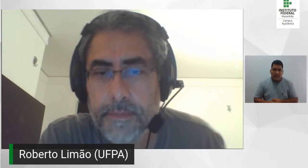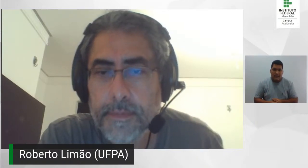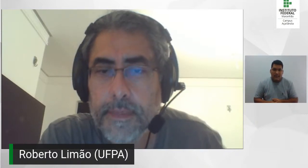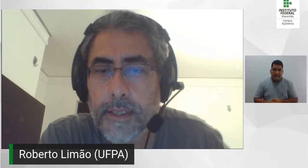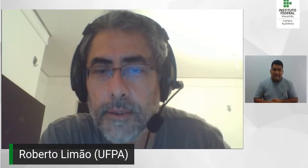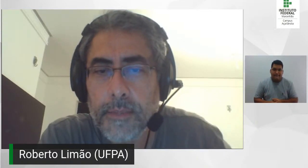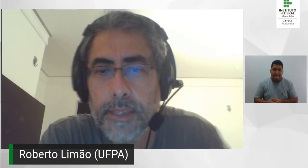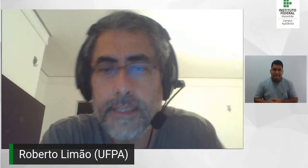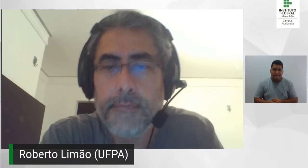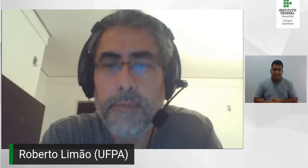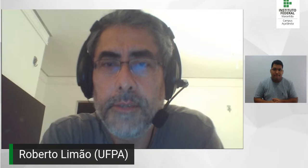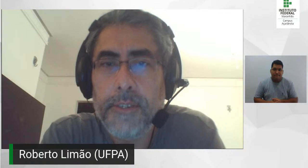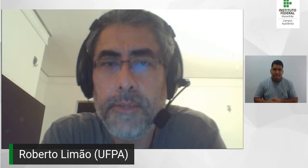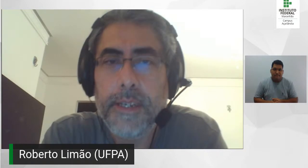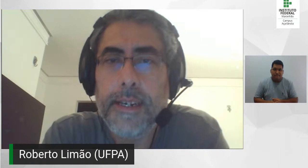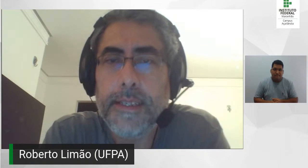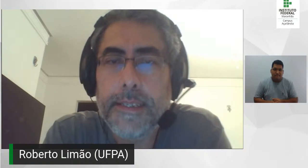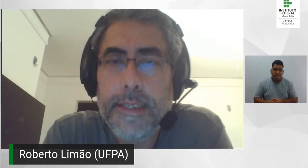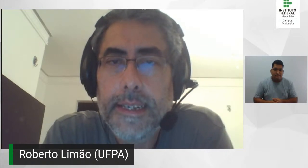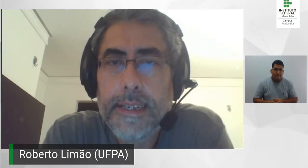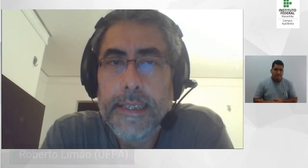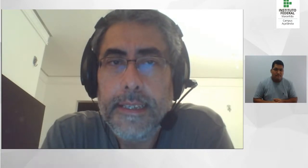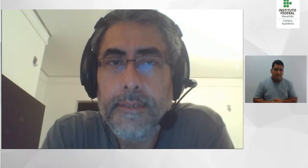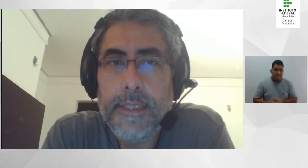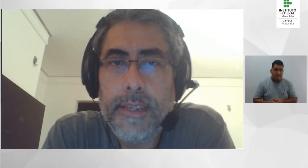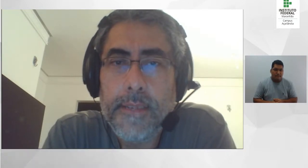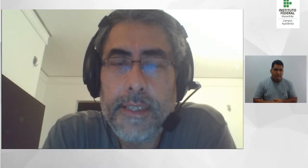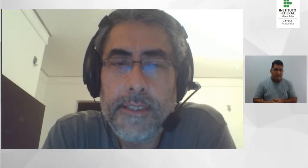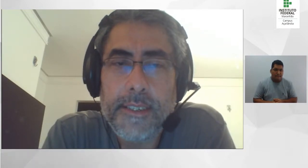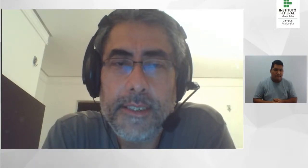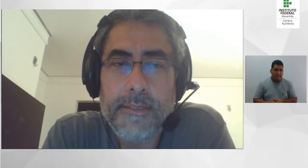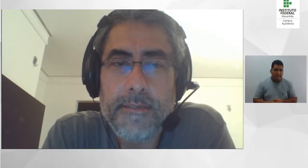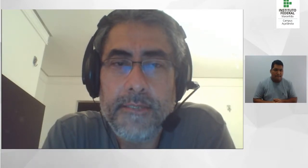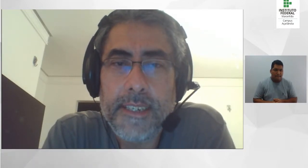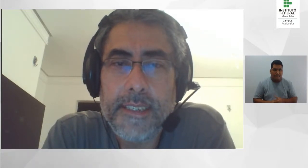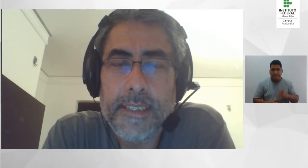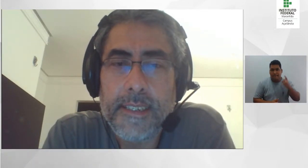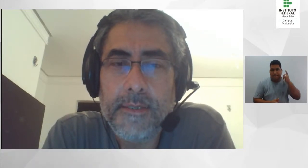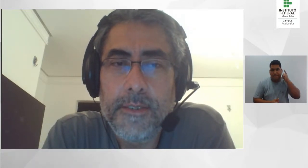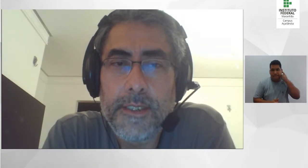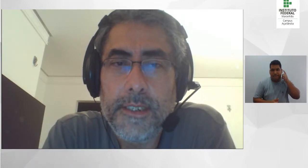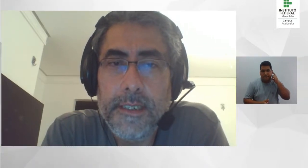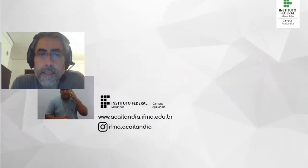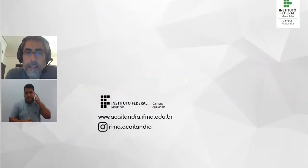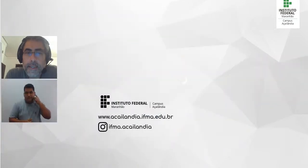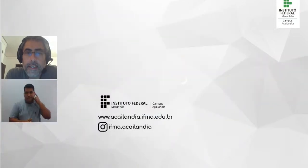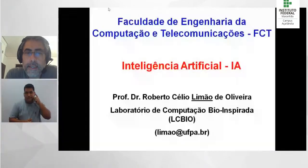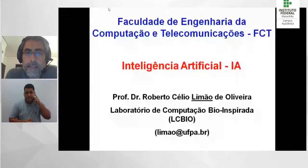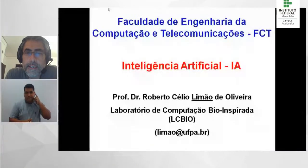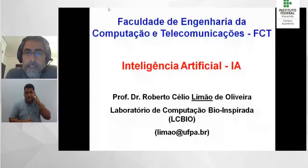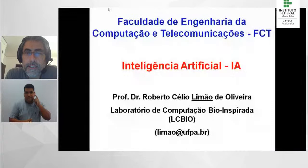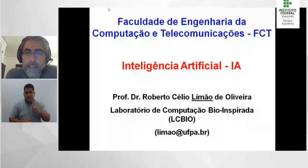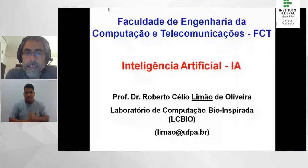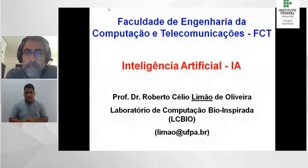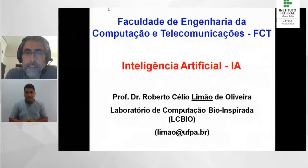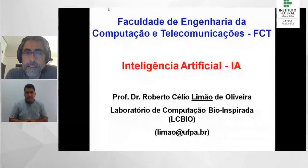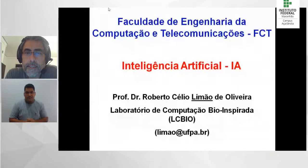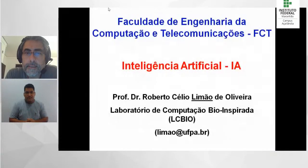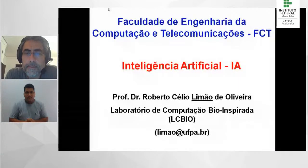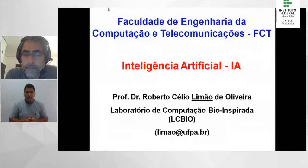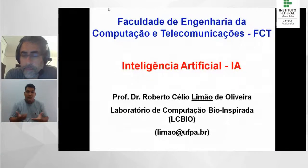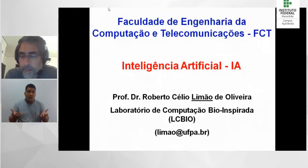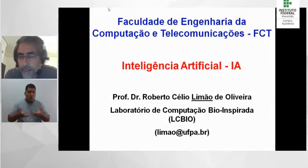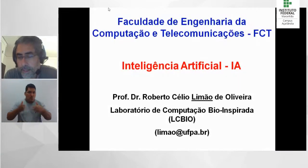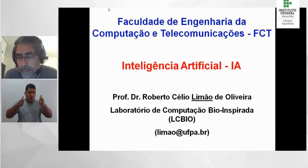de Computação Bioinspirada. Então, o tema da nossa conversa aqui hoje é inteligência